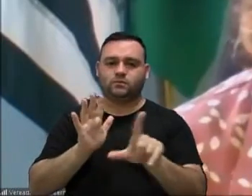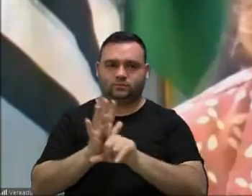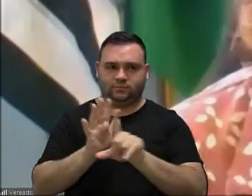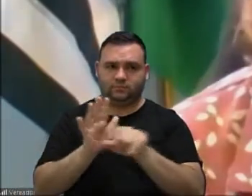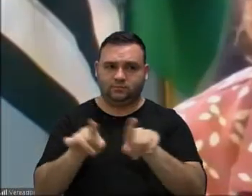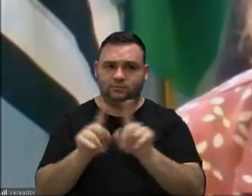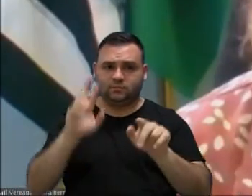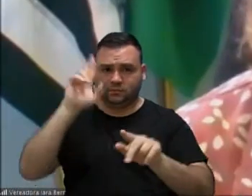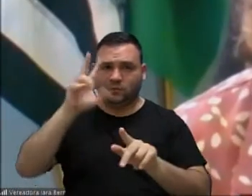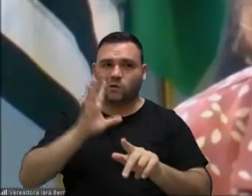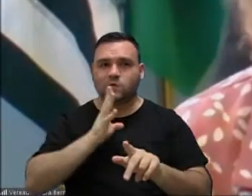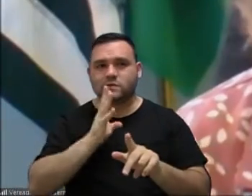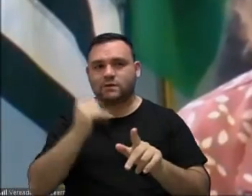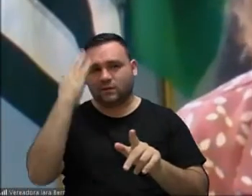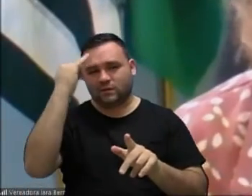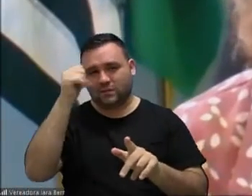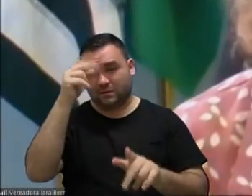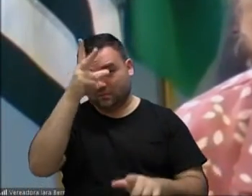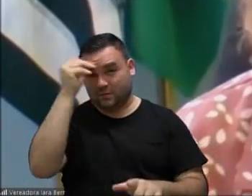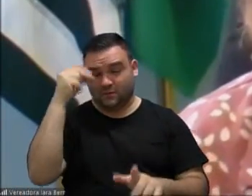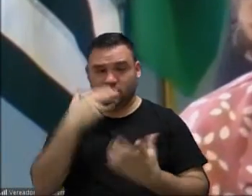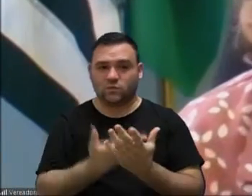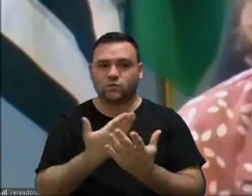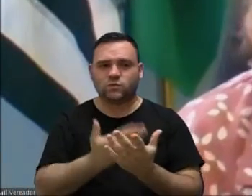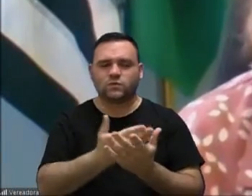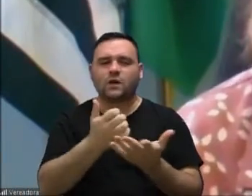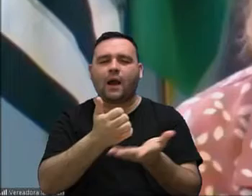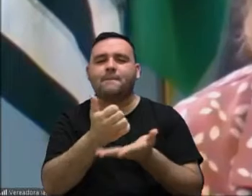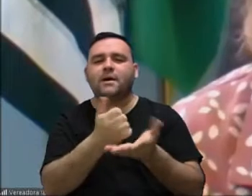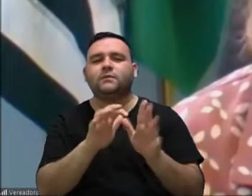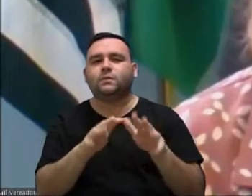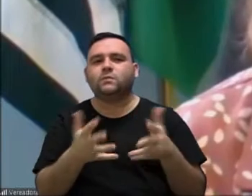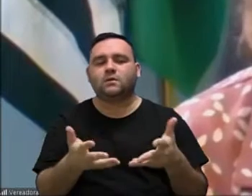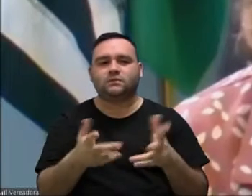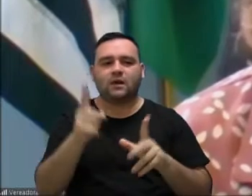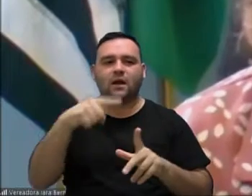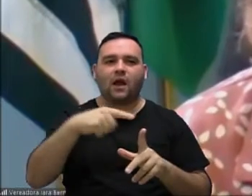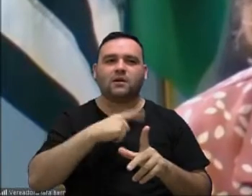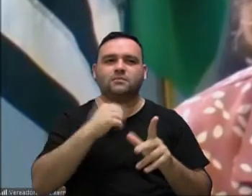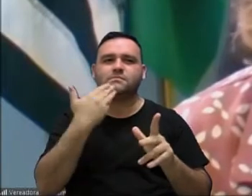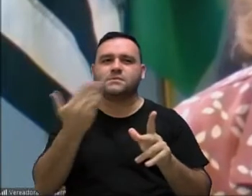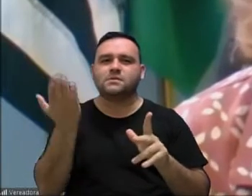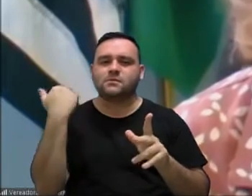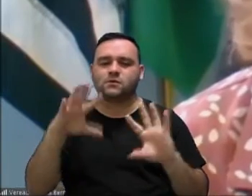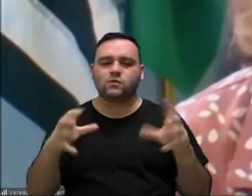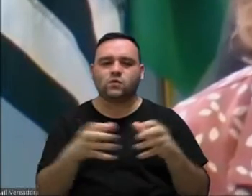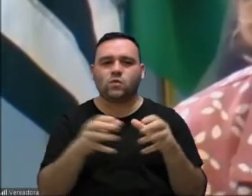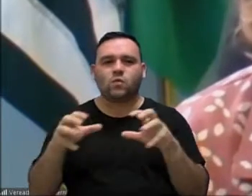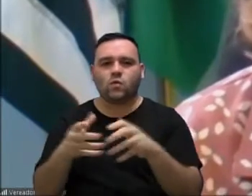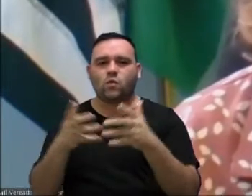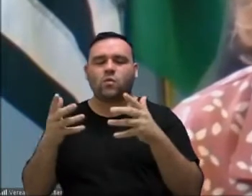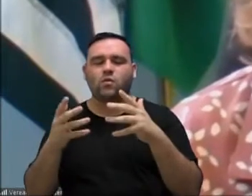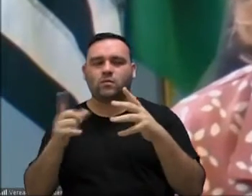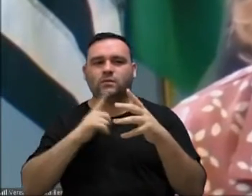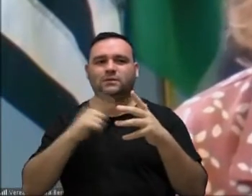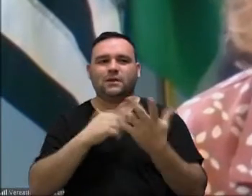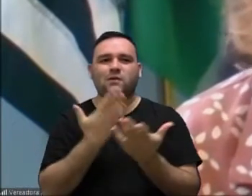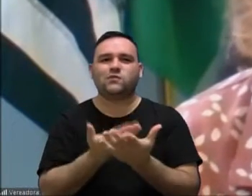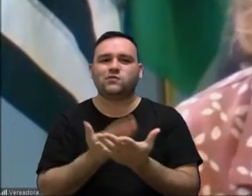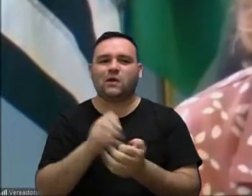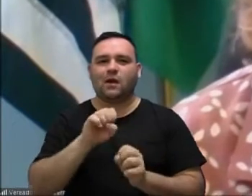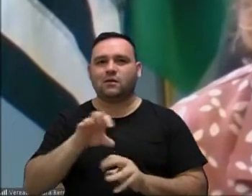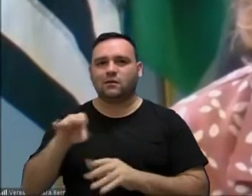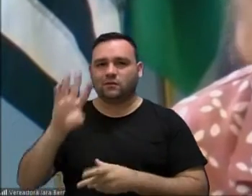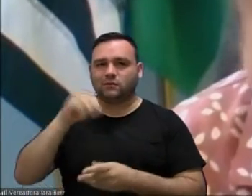inclusive, o senhor tomou conhecimento na prefeitura, baseado naquele, naquele pedido das entidades ligadas ao magistério, com